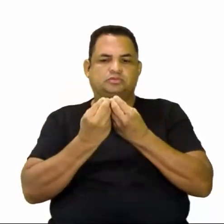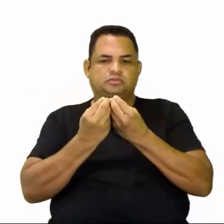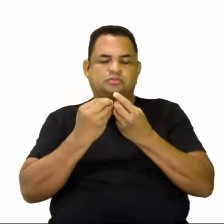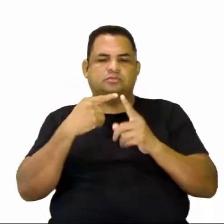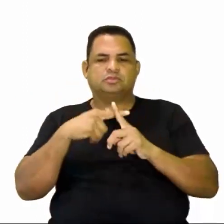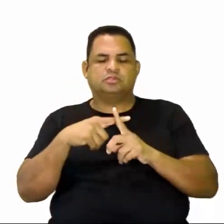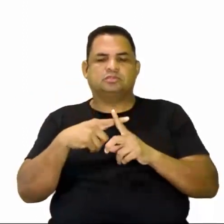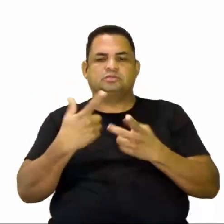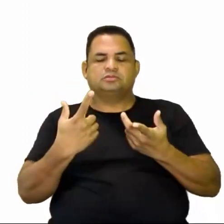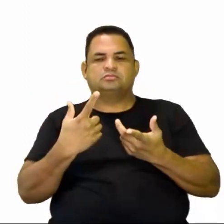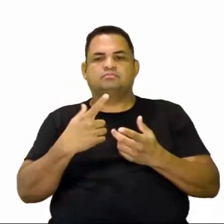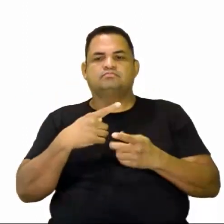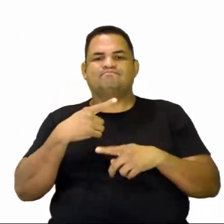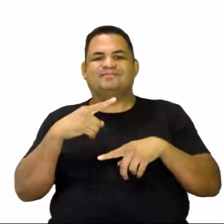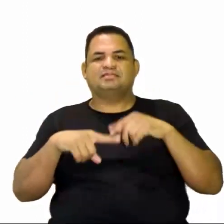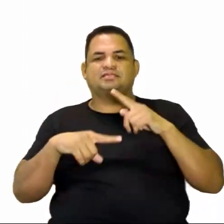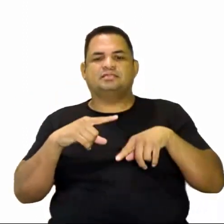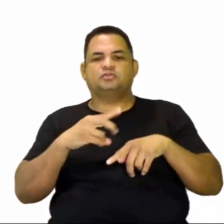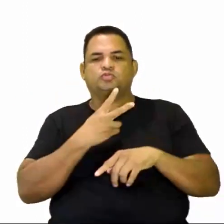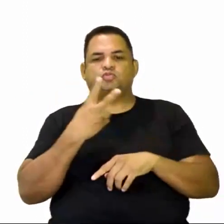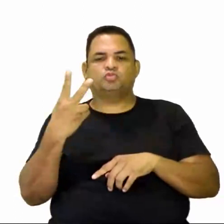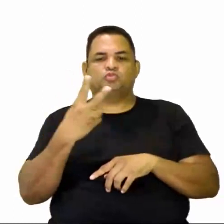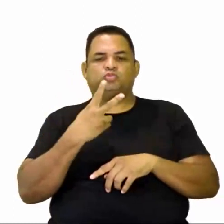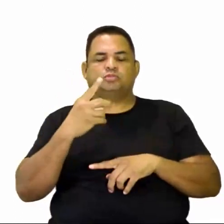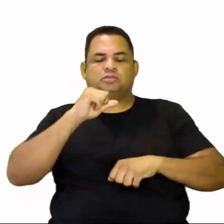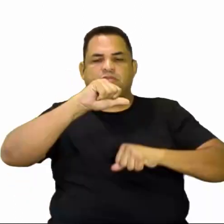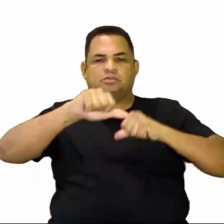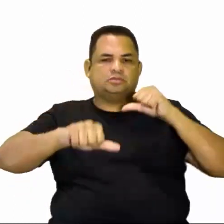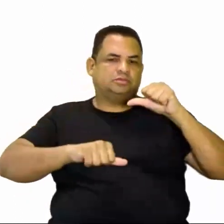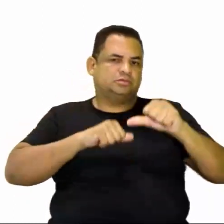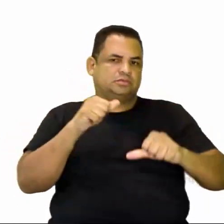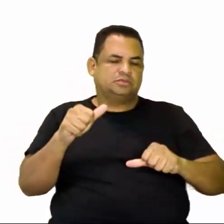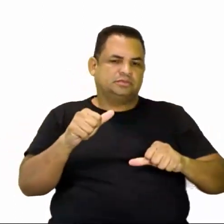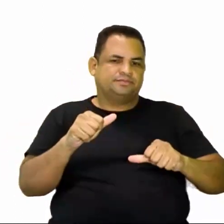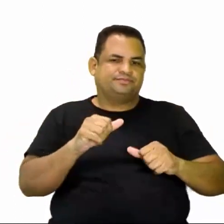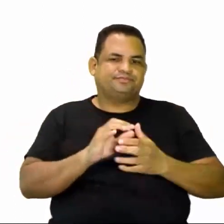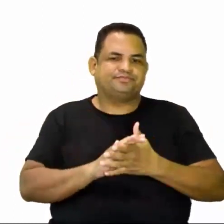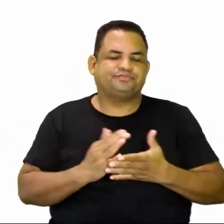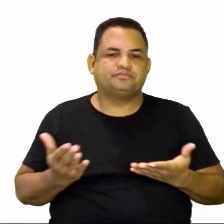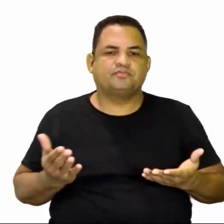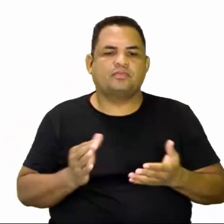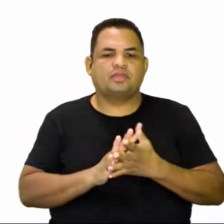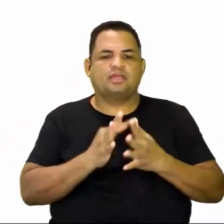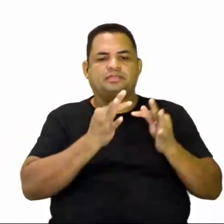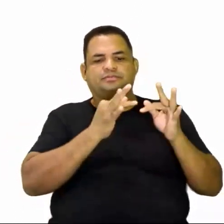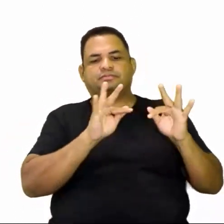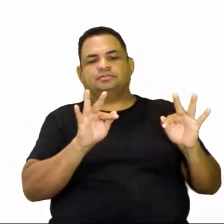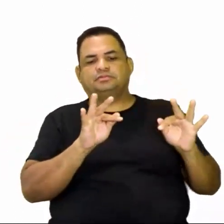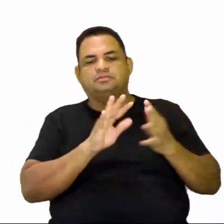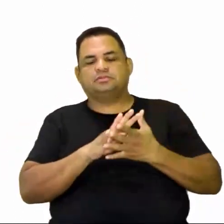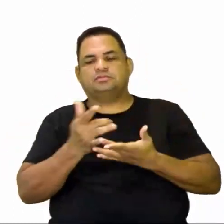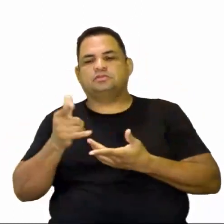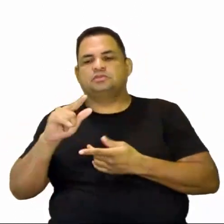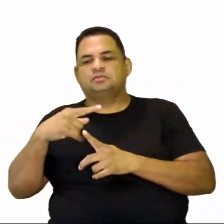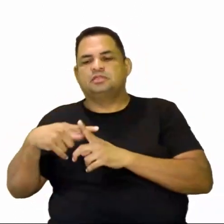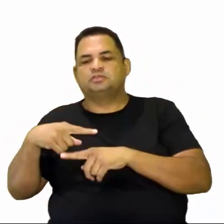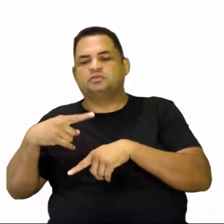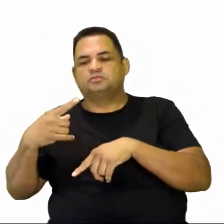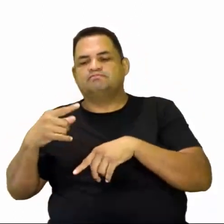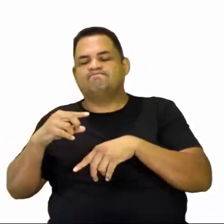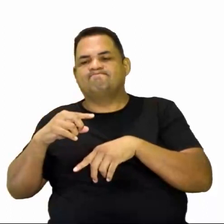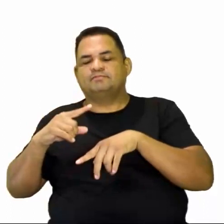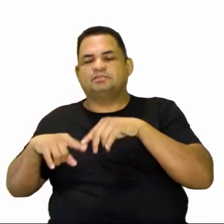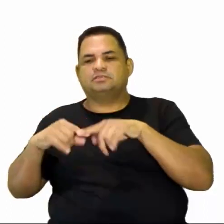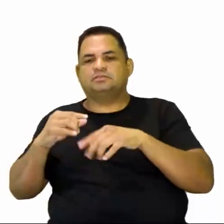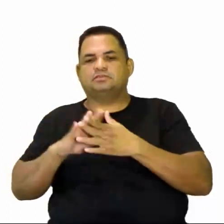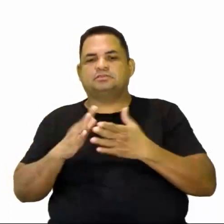dupla troca. O que diferencia da anterior, que era uma substância simples e outra composta. Neste